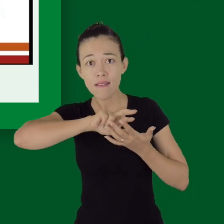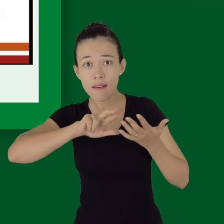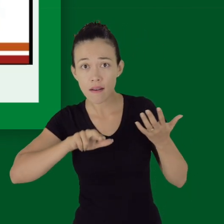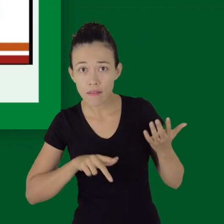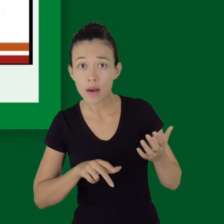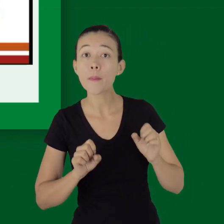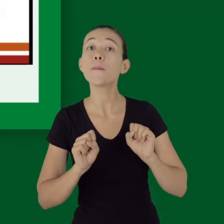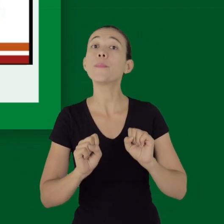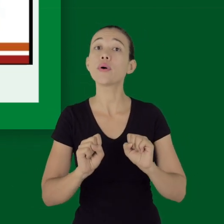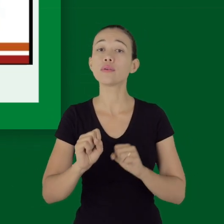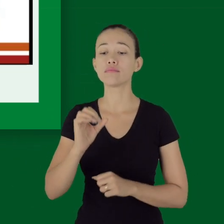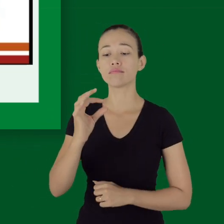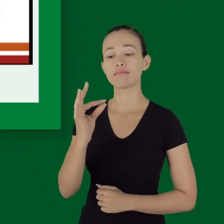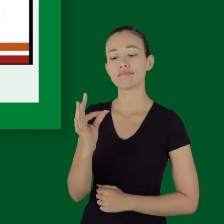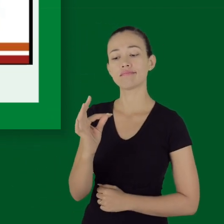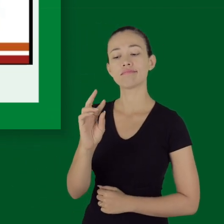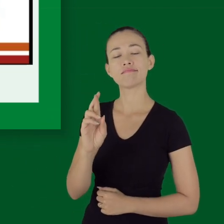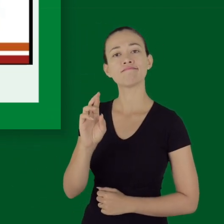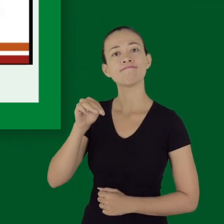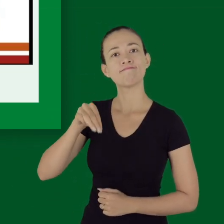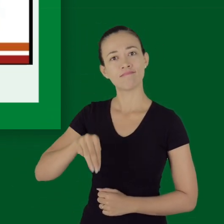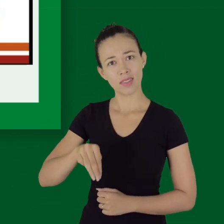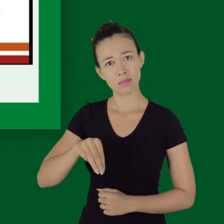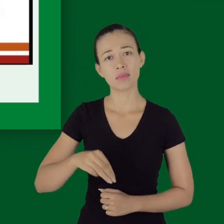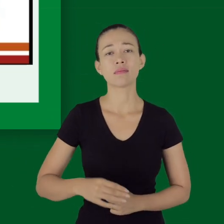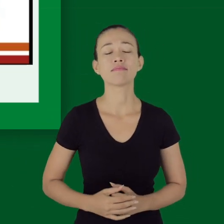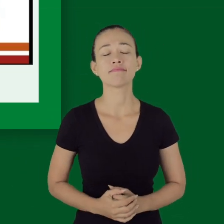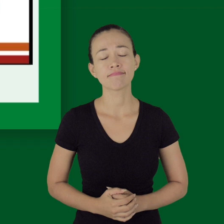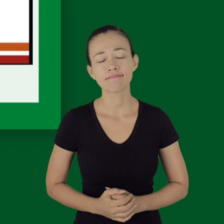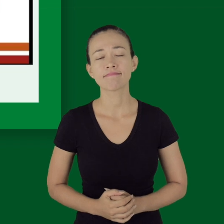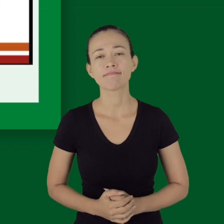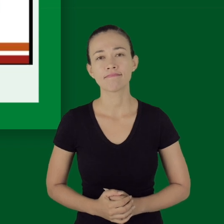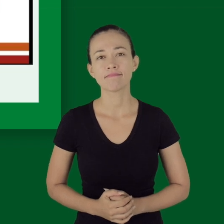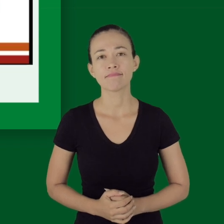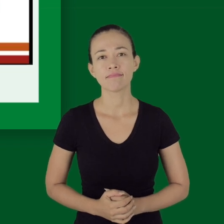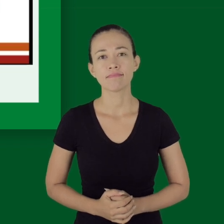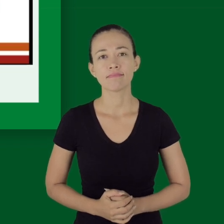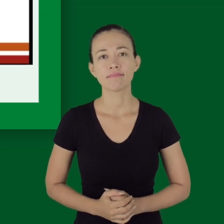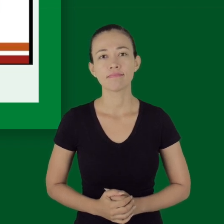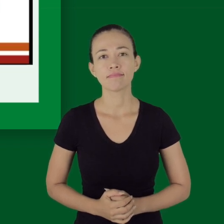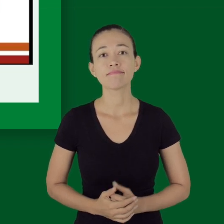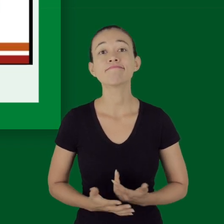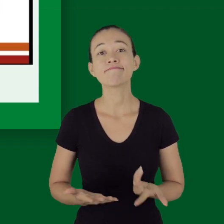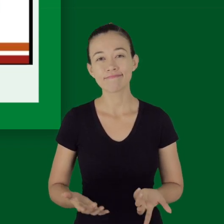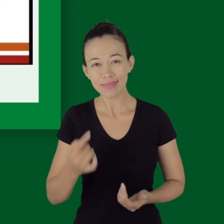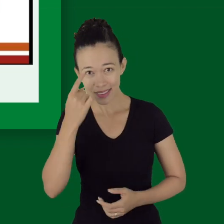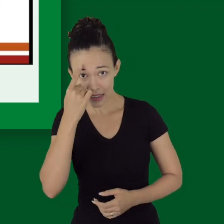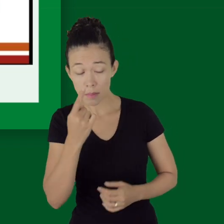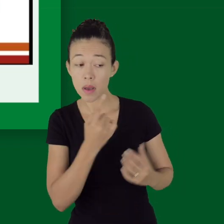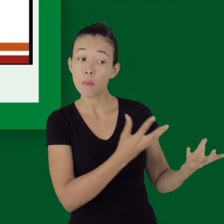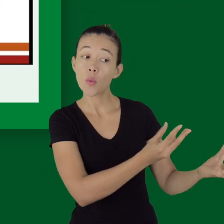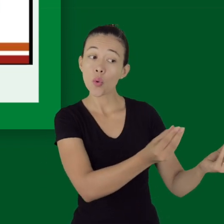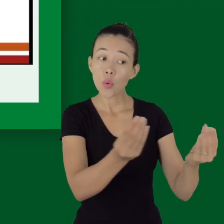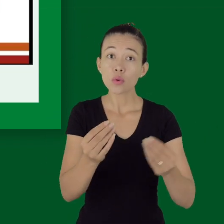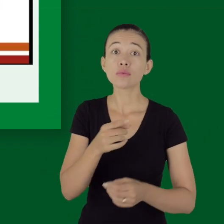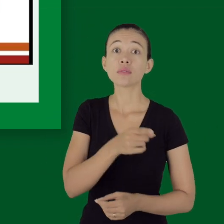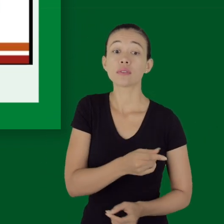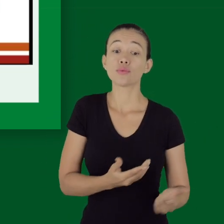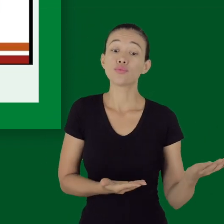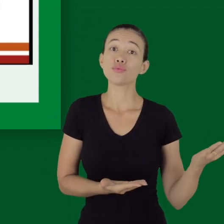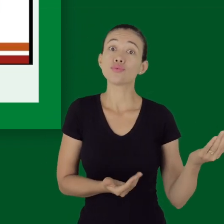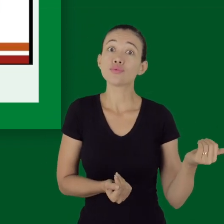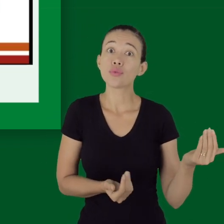grande repercussão sobre uma população jovem, né? E isso tem grandes desdobramentos em relação à produtividade, em relação